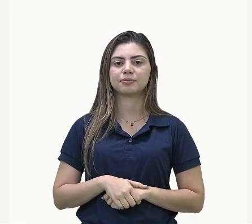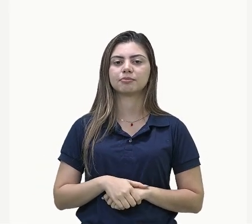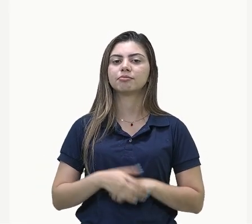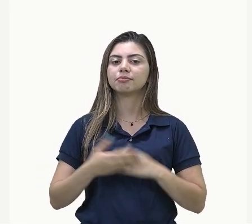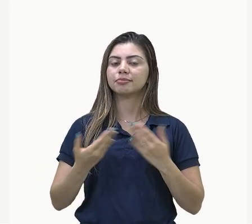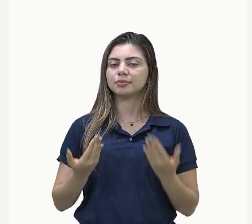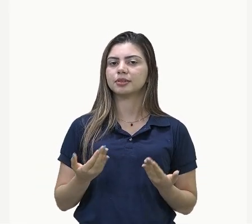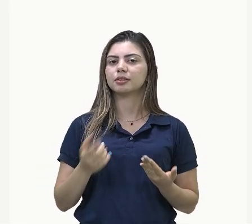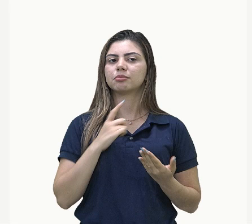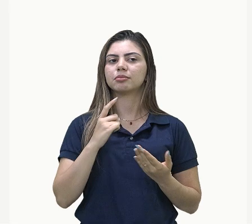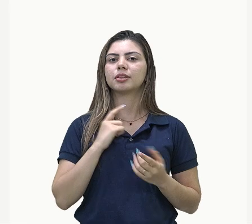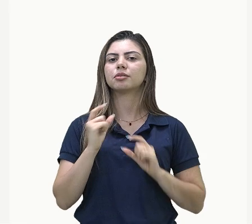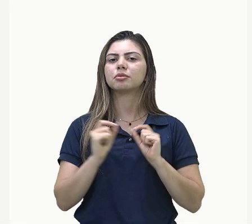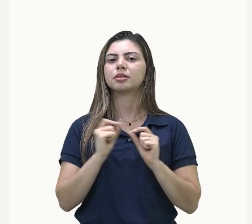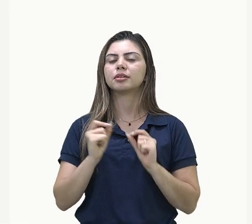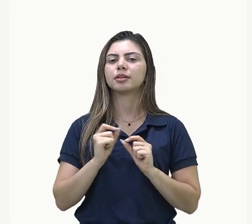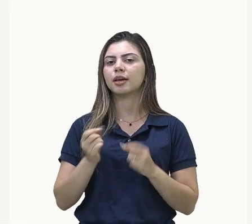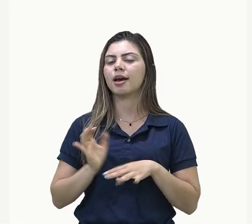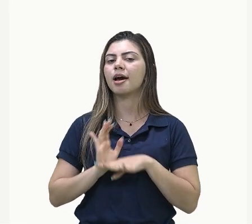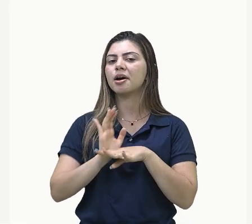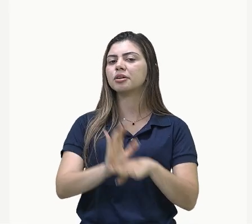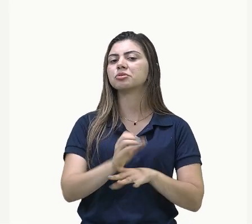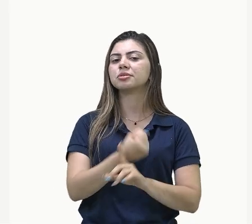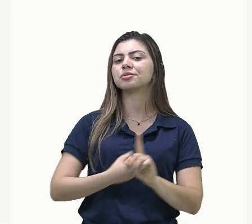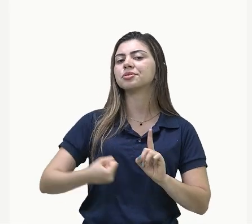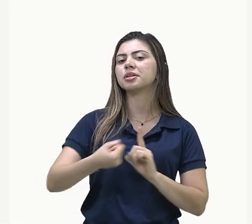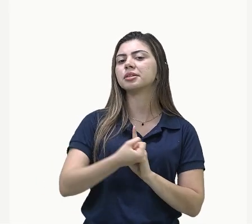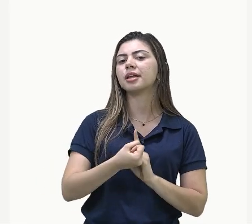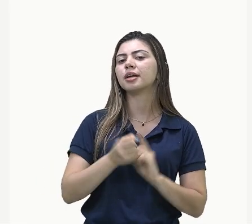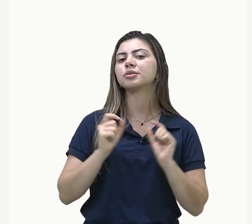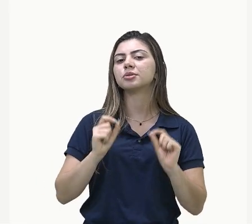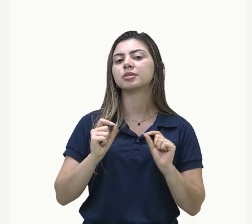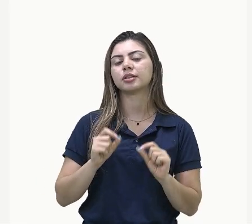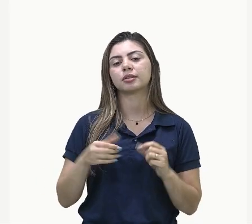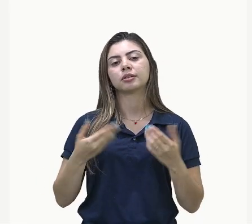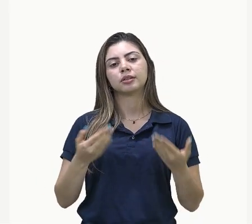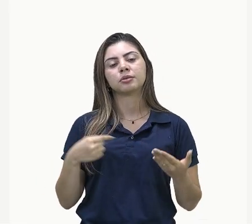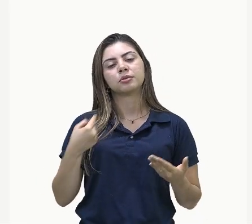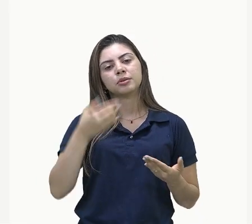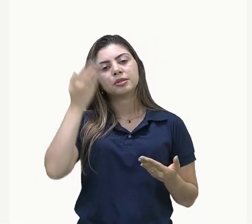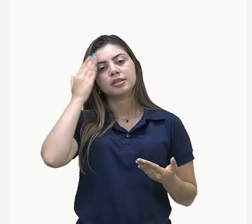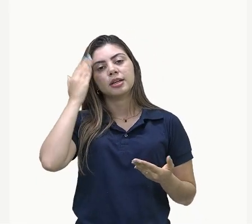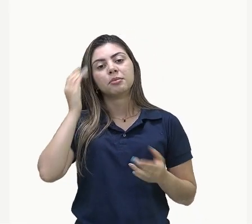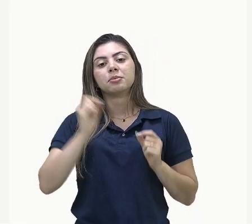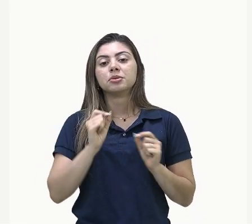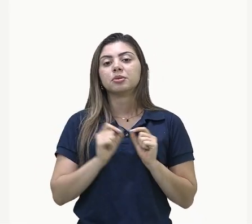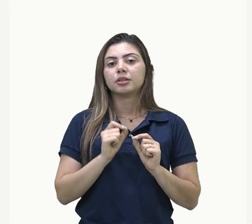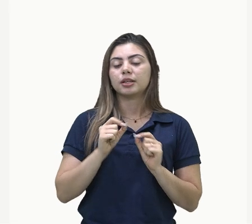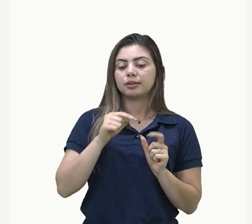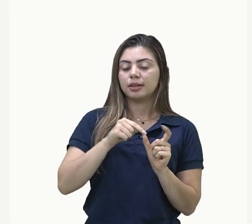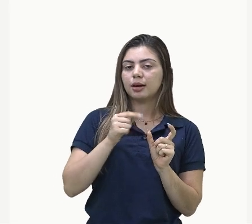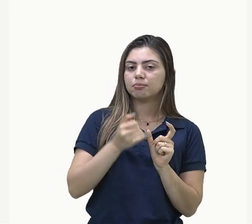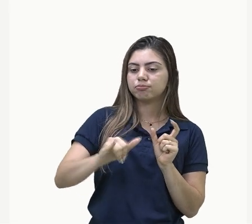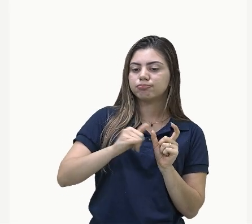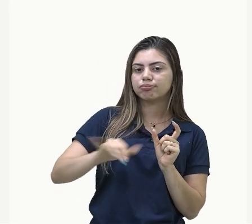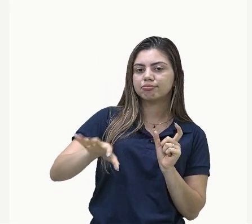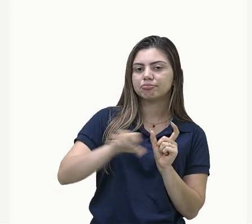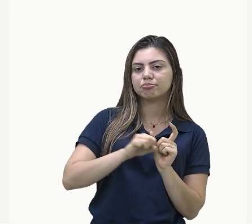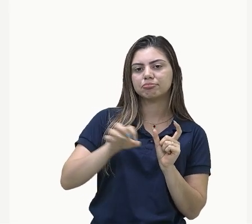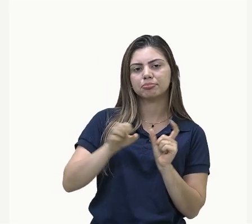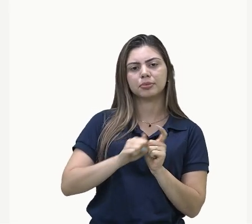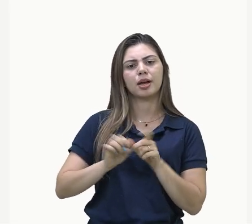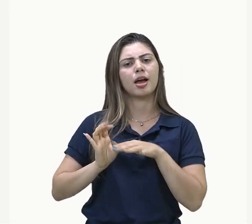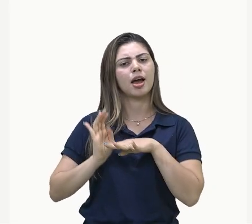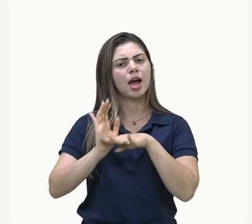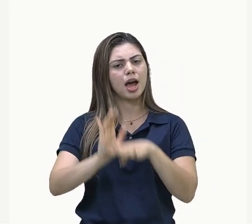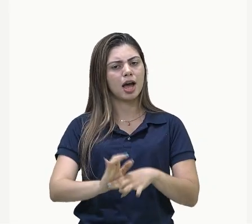impactos na sociedade. Por exemplo, aqui eu tenho os receptores elétricos, têm um impacto profundo